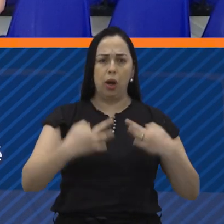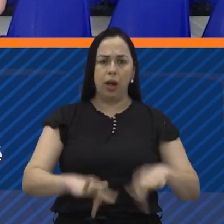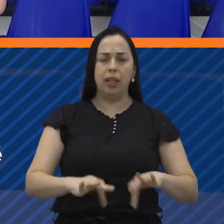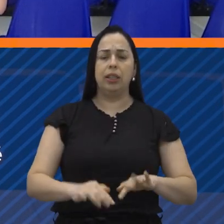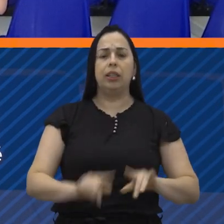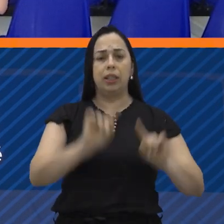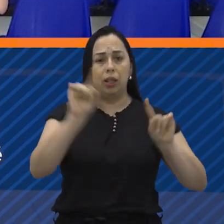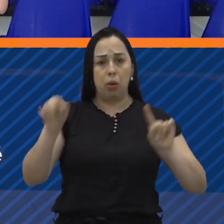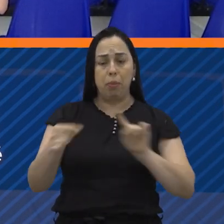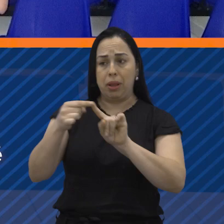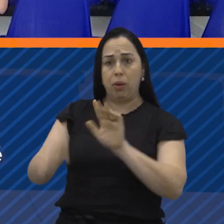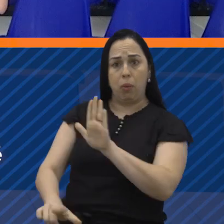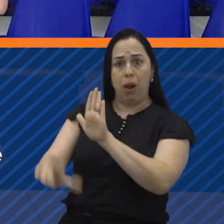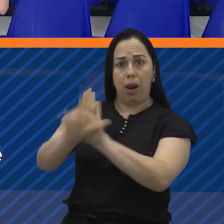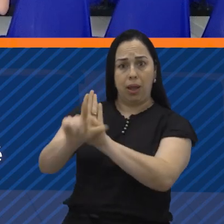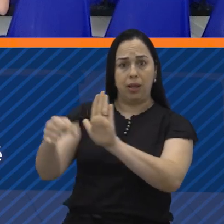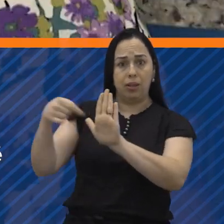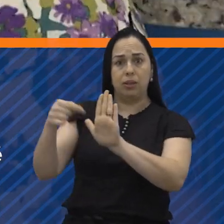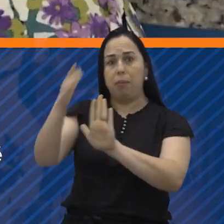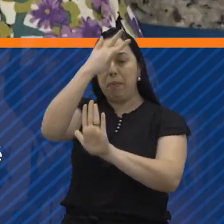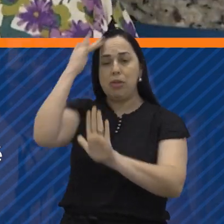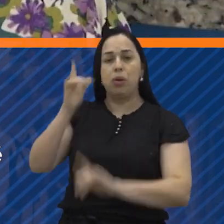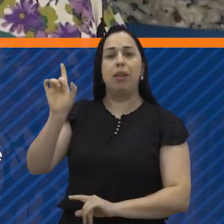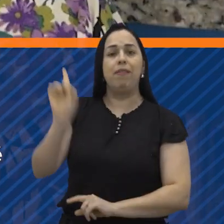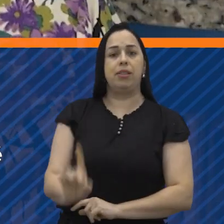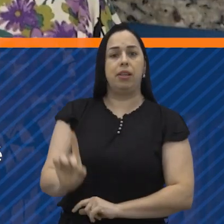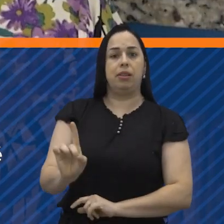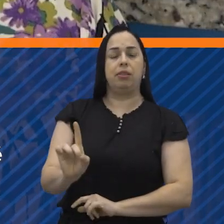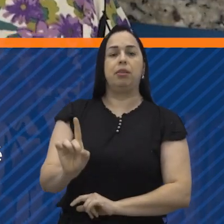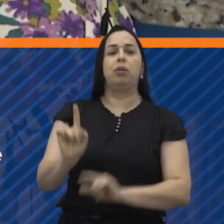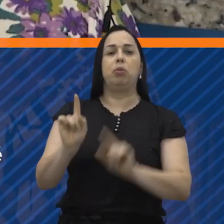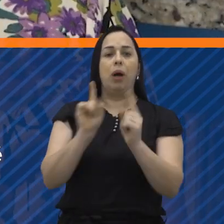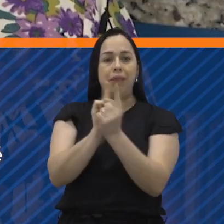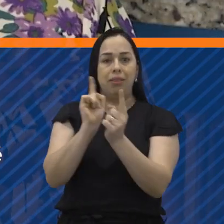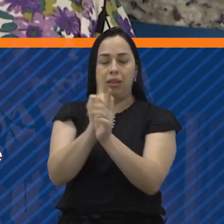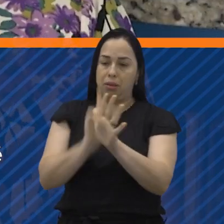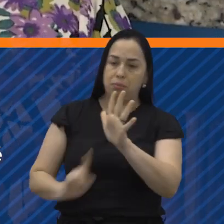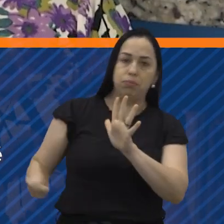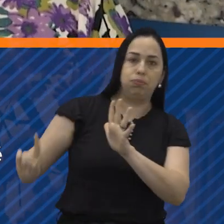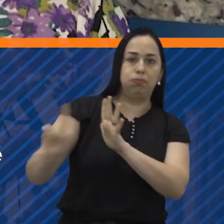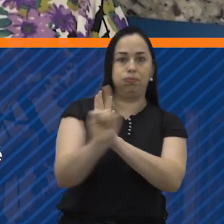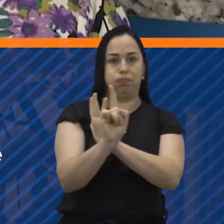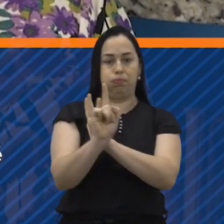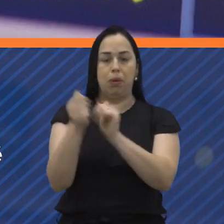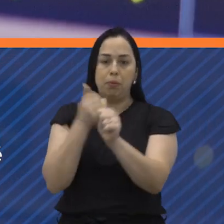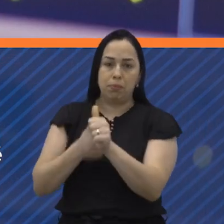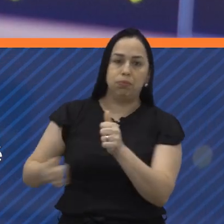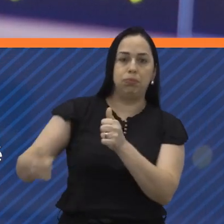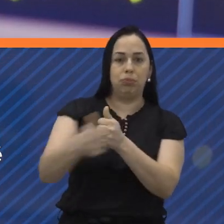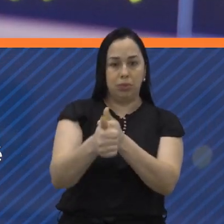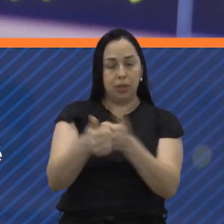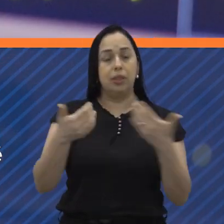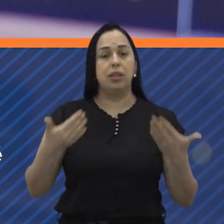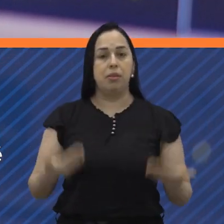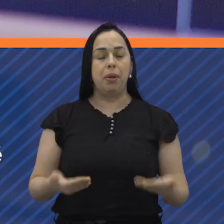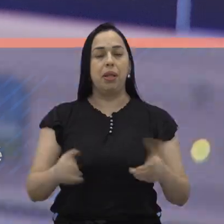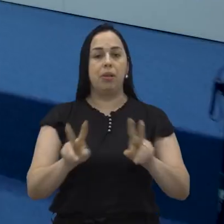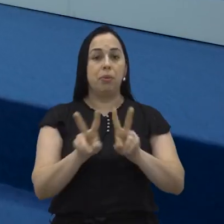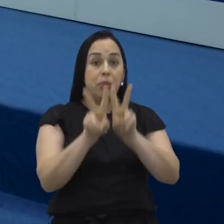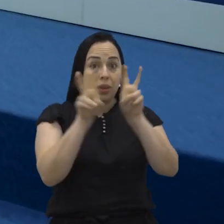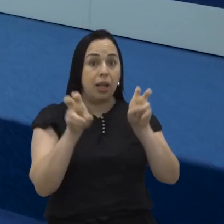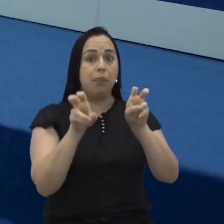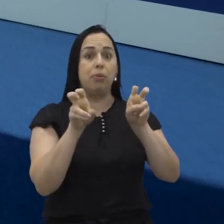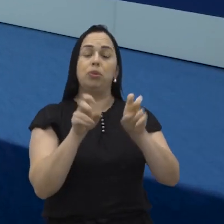mesmos direitos previstos na legislação para as pessoas com deficiência, incluindo atendimento prioritário em serviços